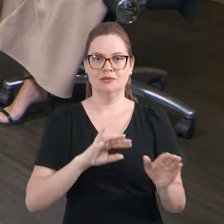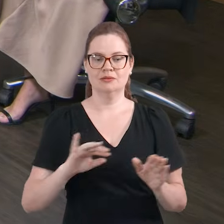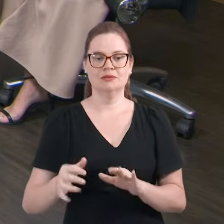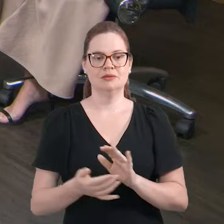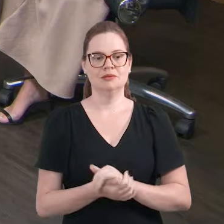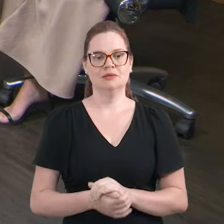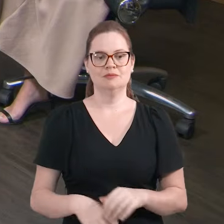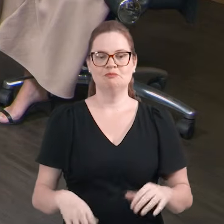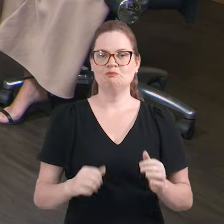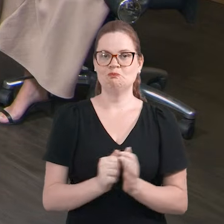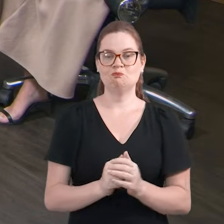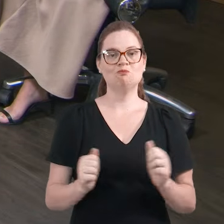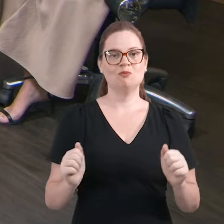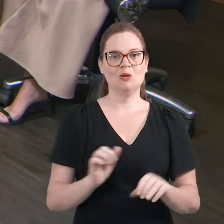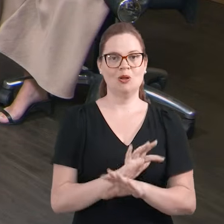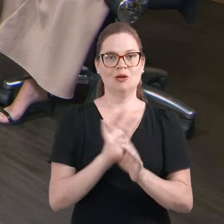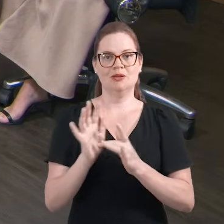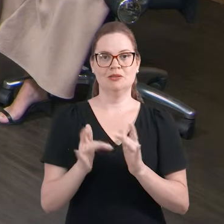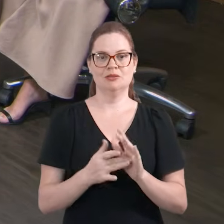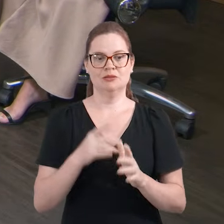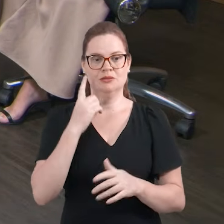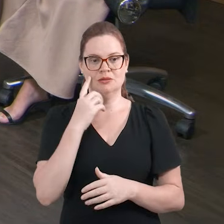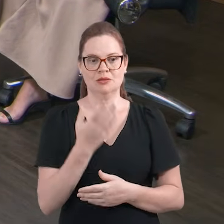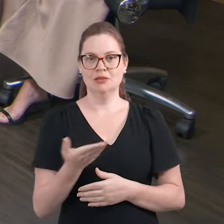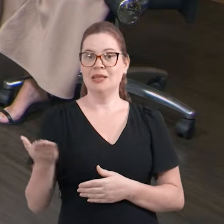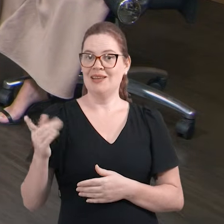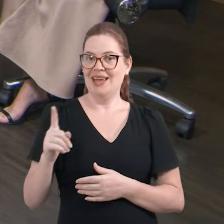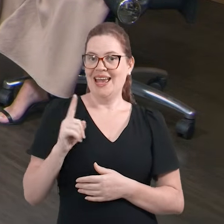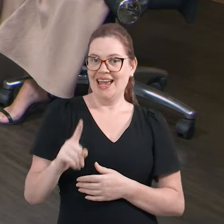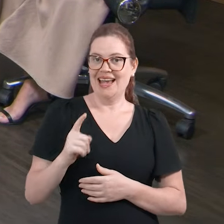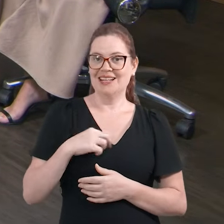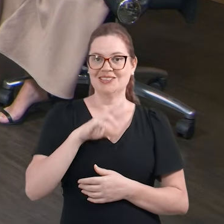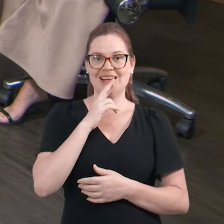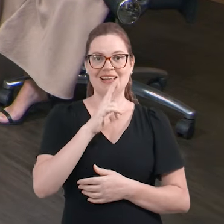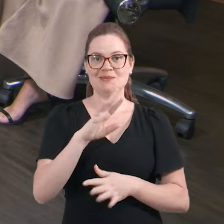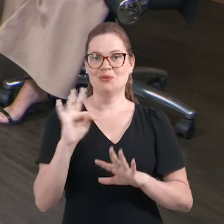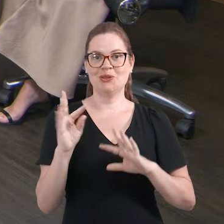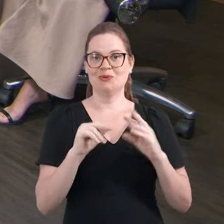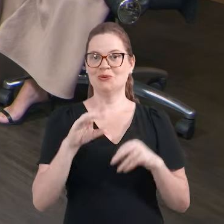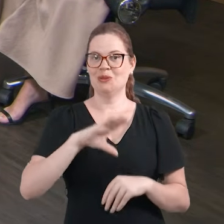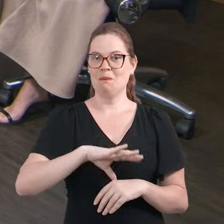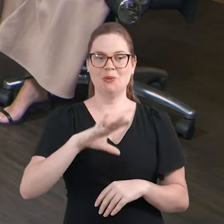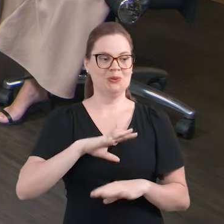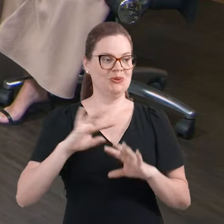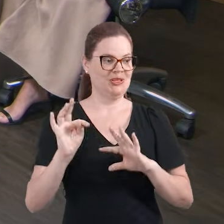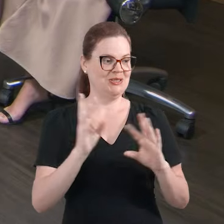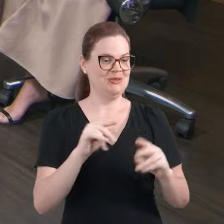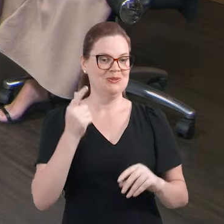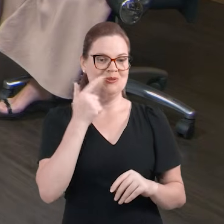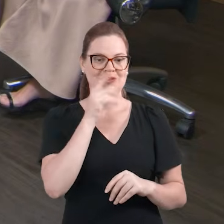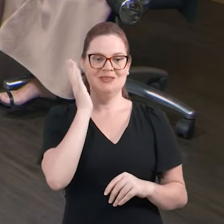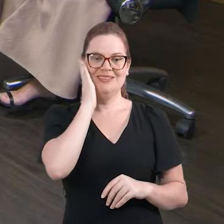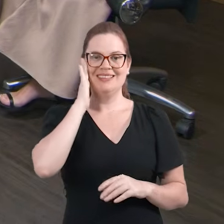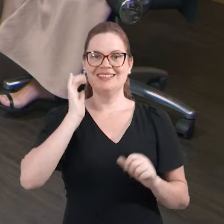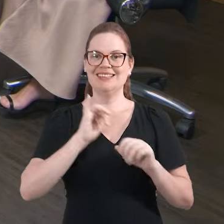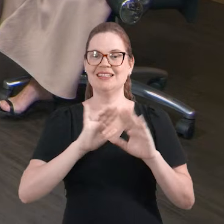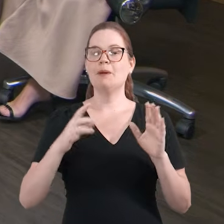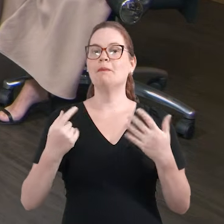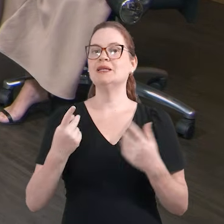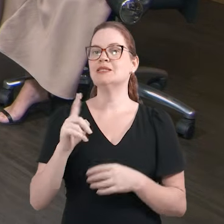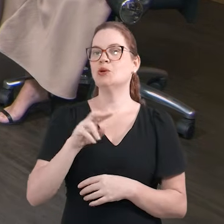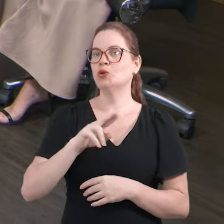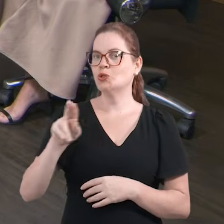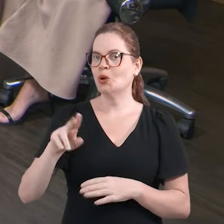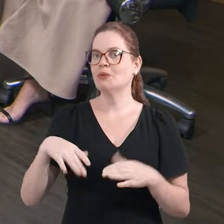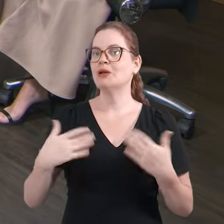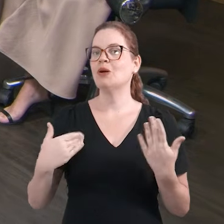Jesus. que bênção. A vantagem da Laura é que ela já respondeu praticamente em português. Todo mundo entendeu. Laura, mas fala o seu nome